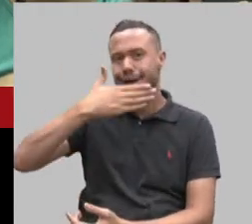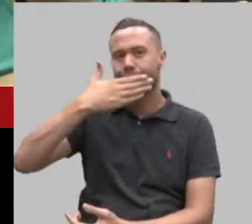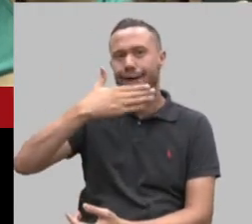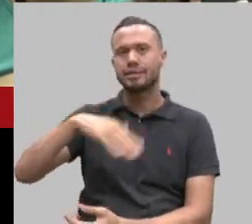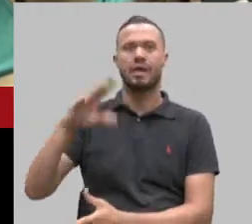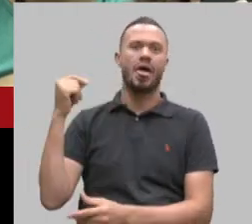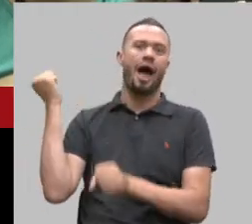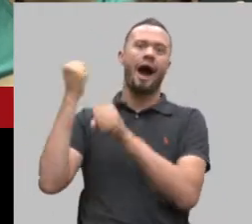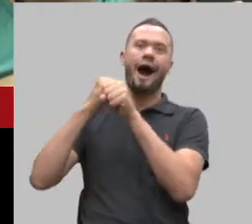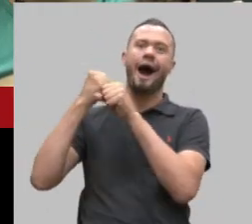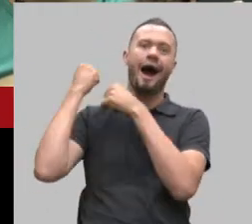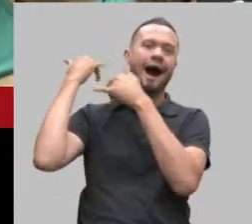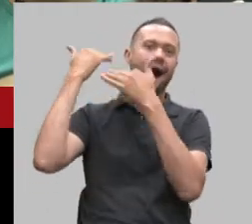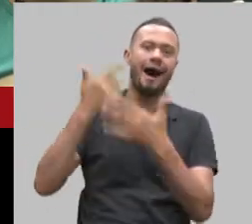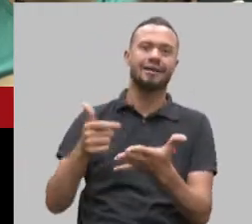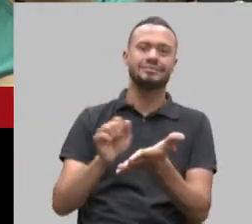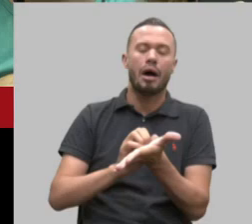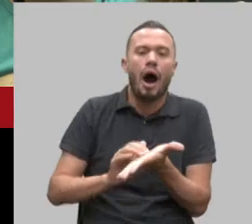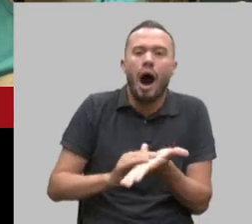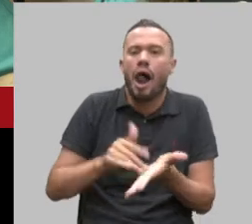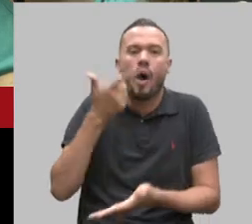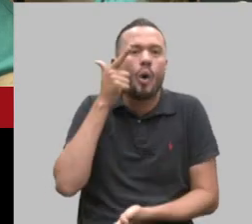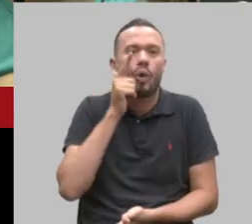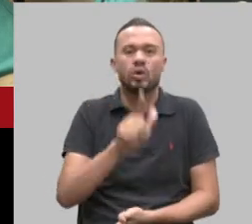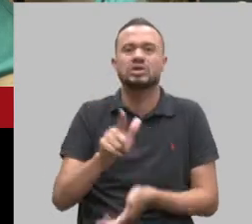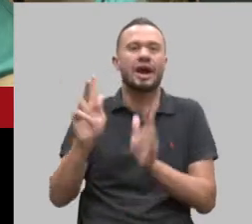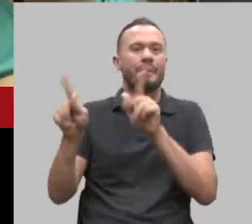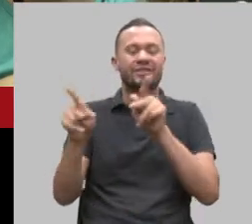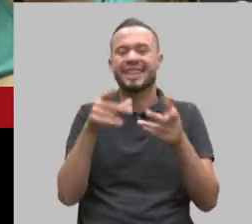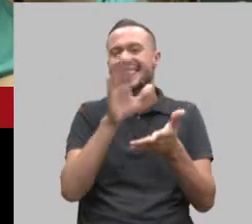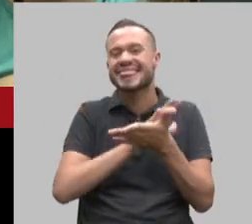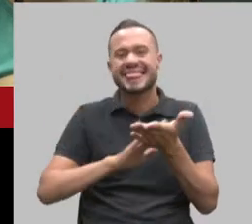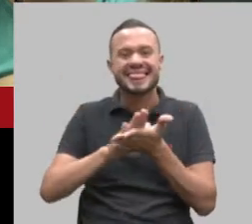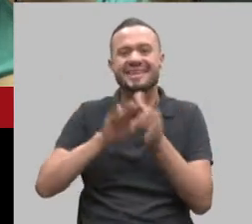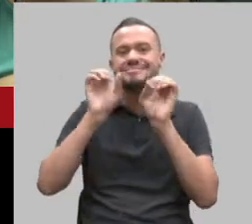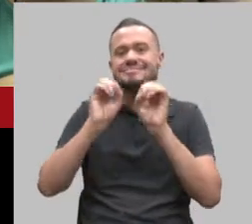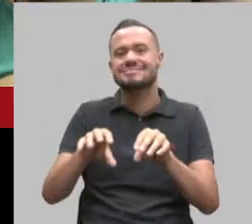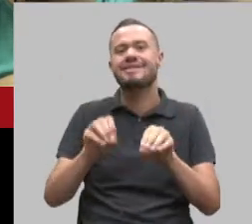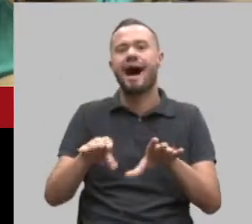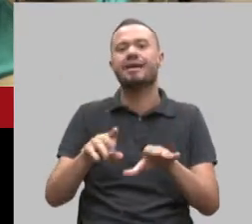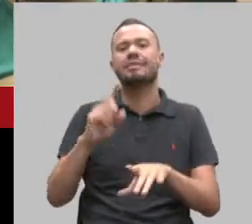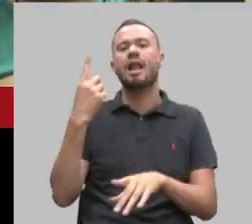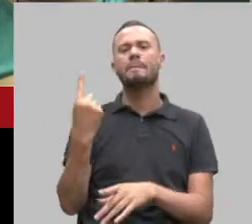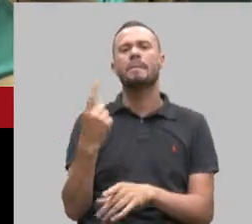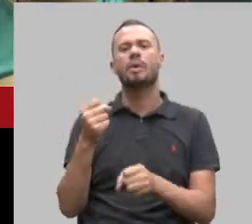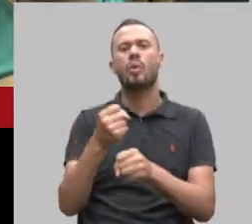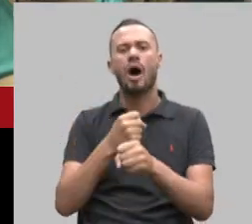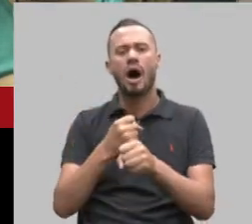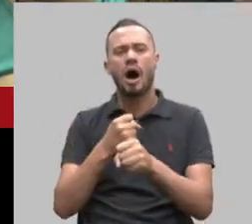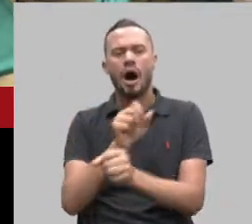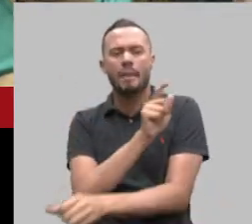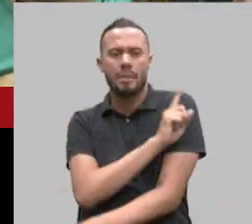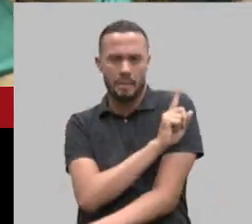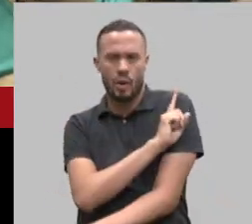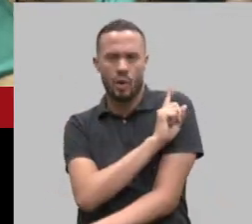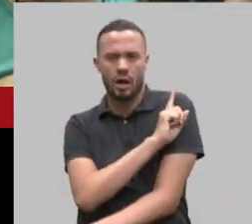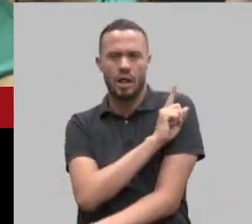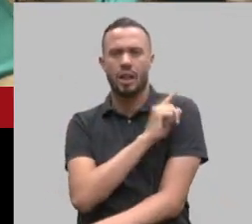receber material em Braile Demorou anos para receber um professor professor que ensinasse em brile Ela tá no primeiro ano agora que ela aprendendo